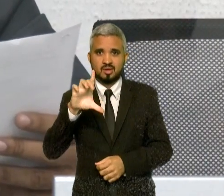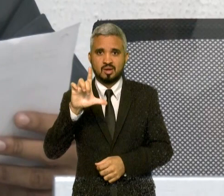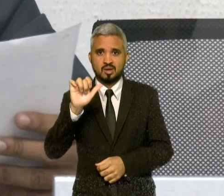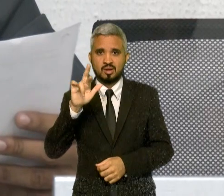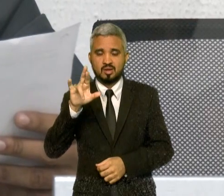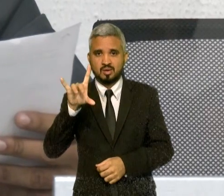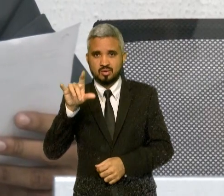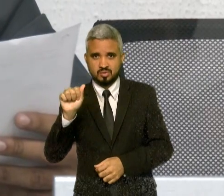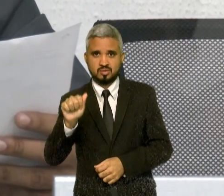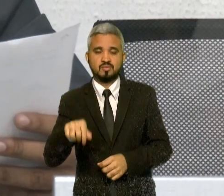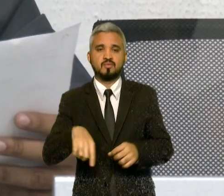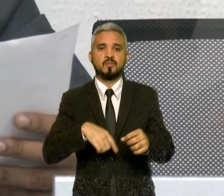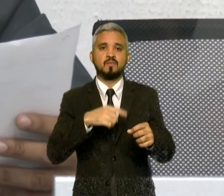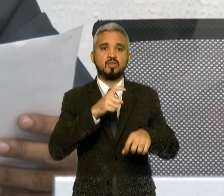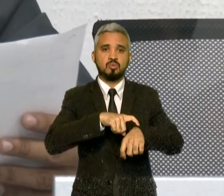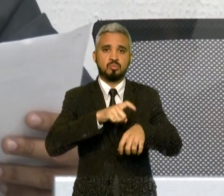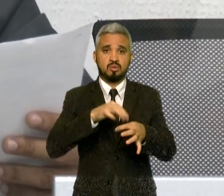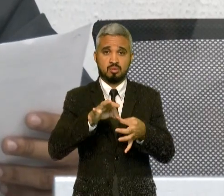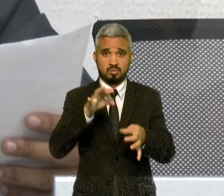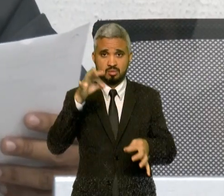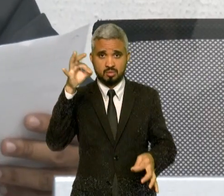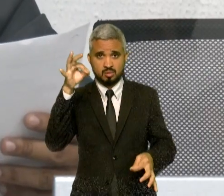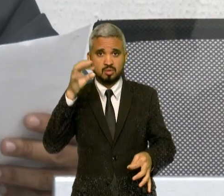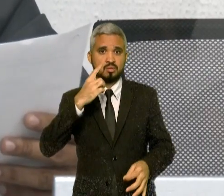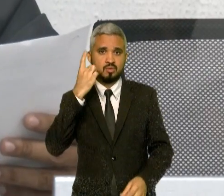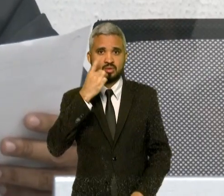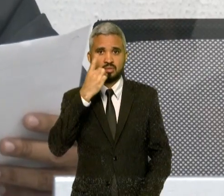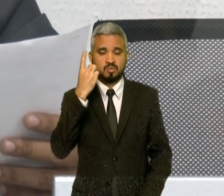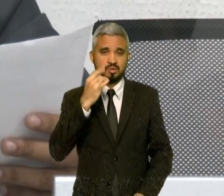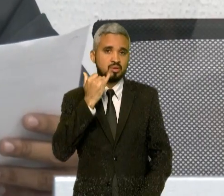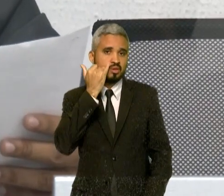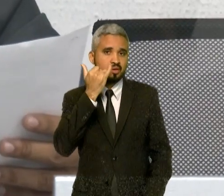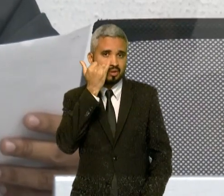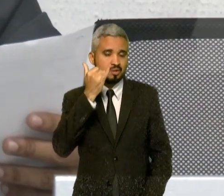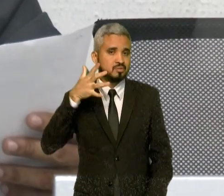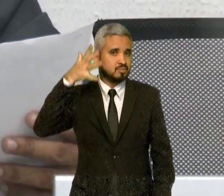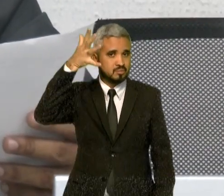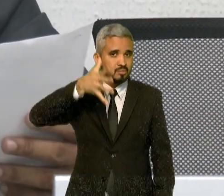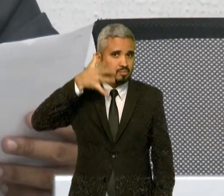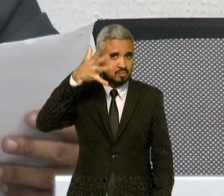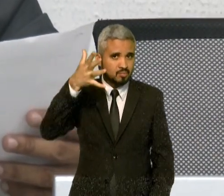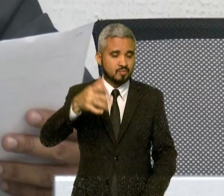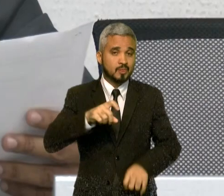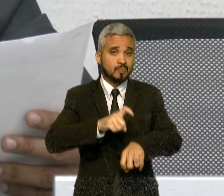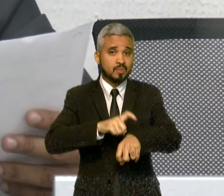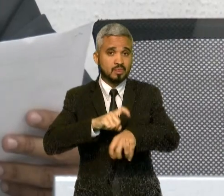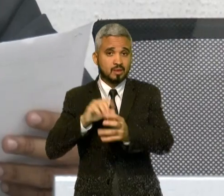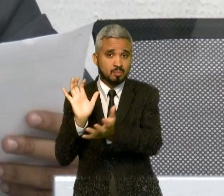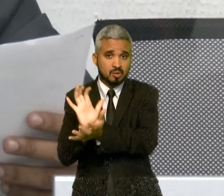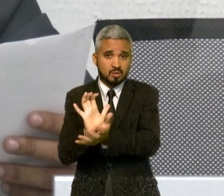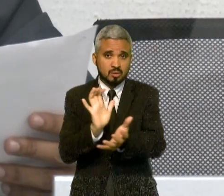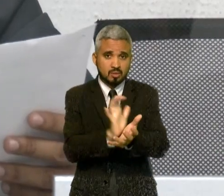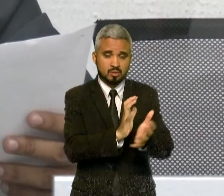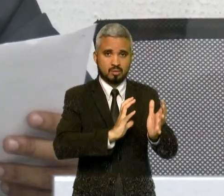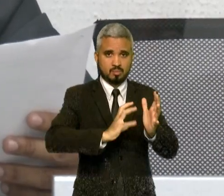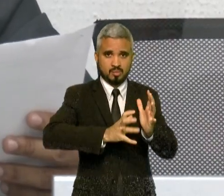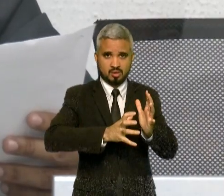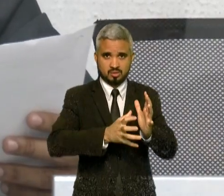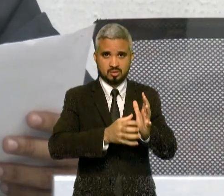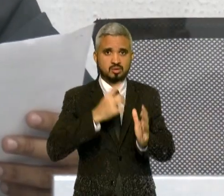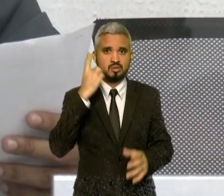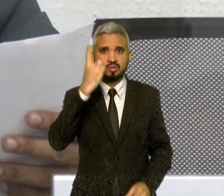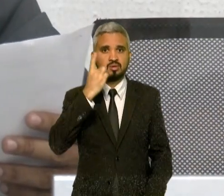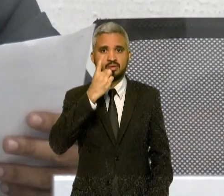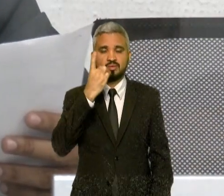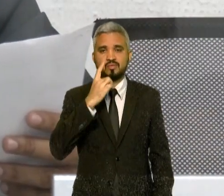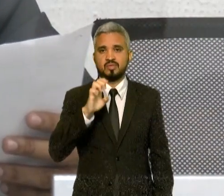o deputado doutor Iglésio. Nos tempos destinados aos partidos ou blocos, o deputado Eric Costa subiu à tribuna